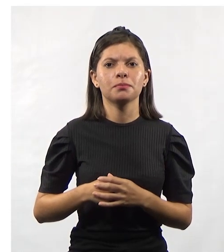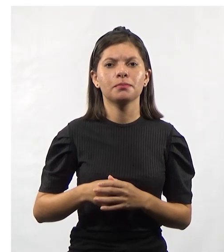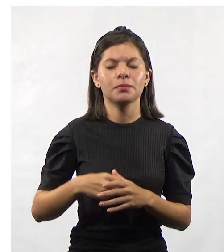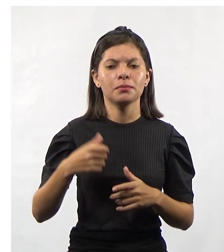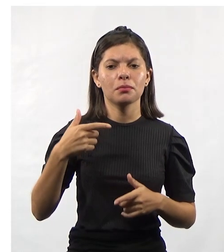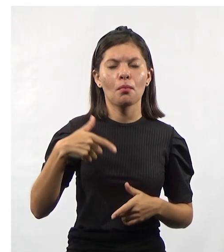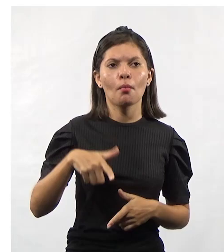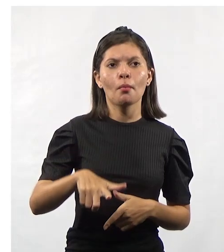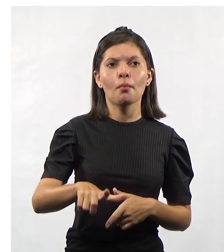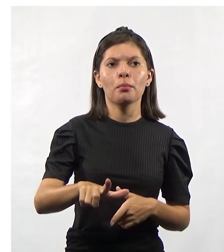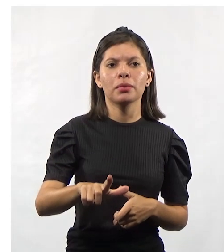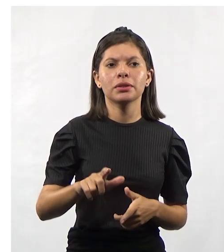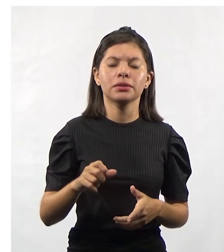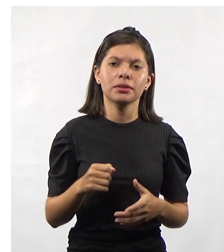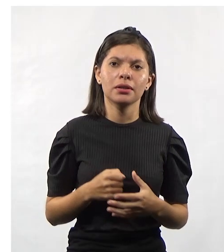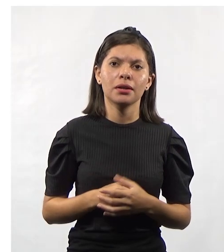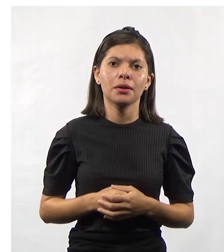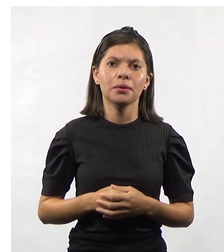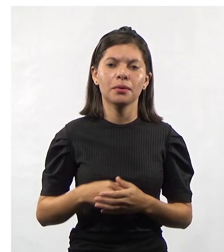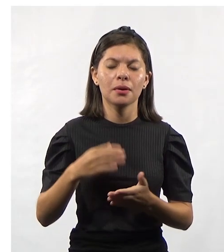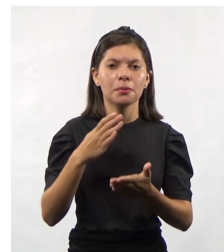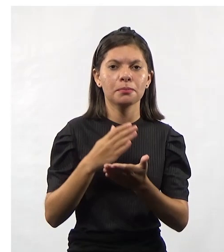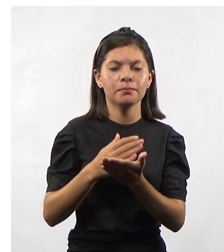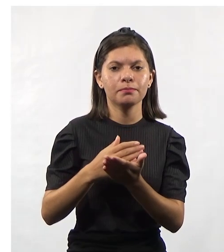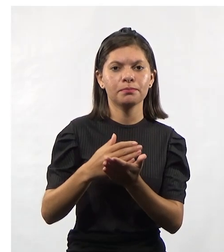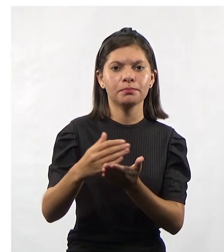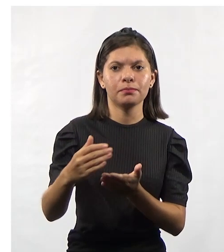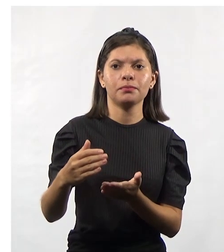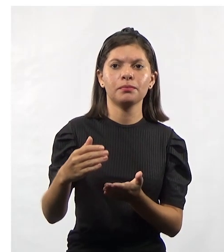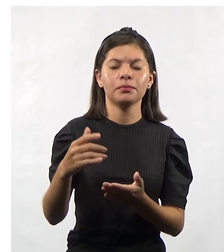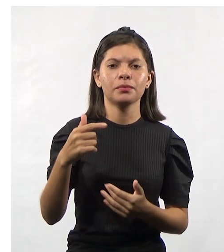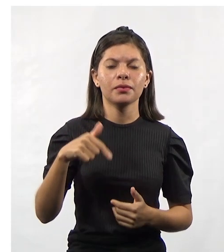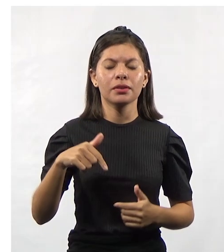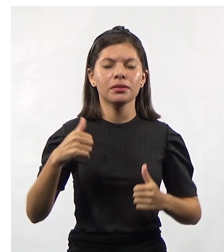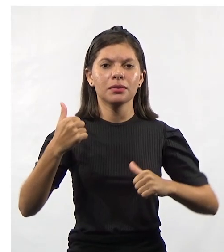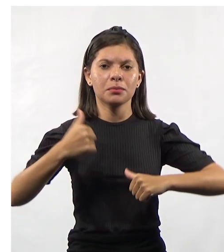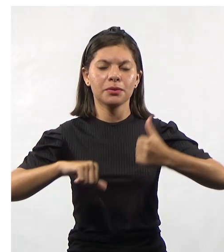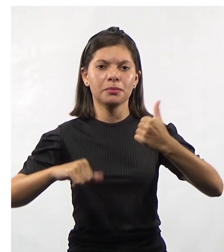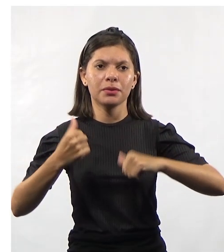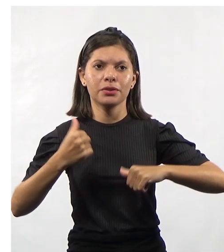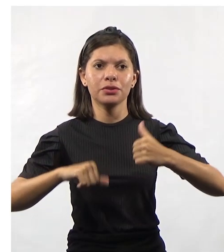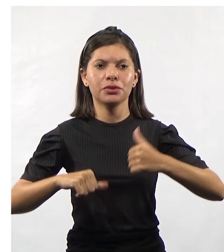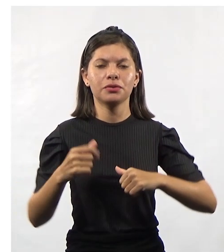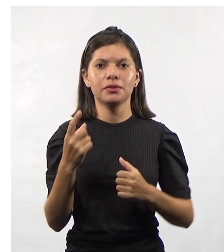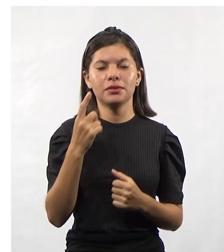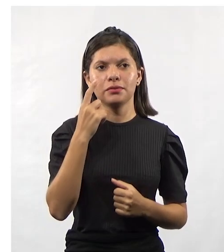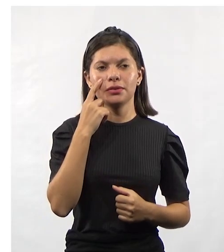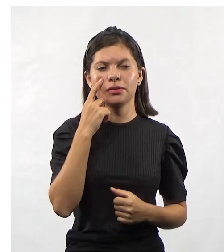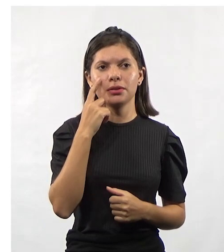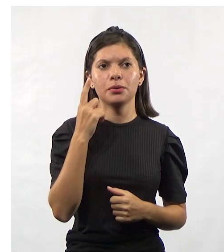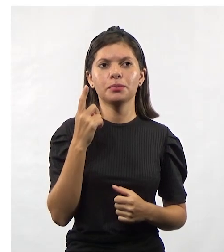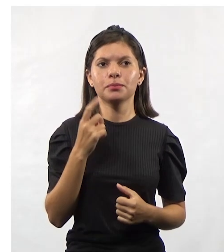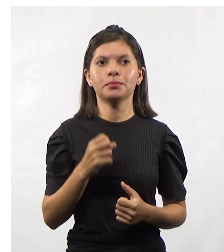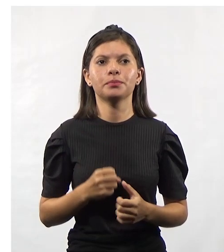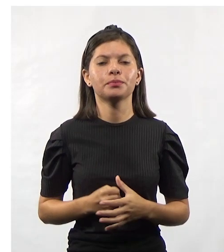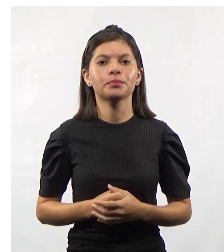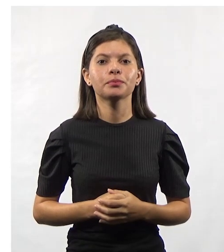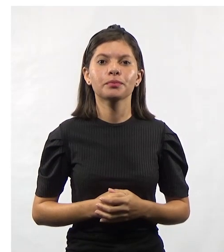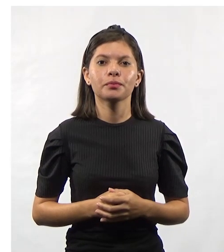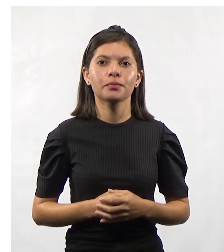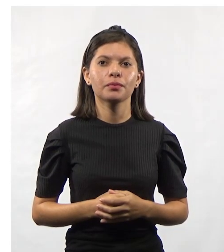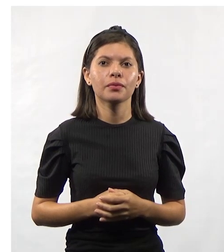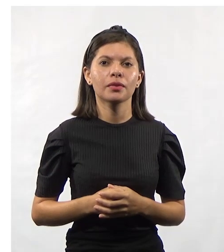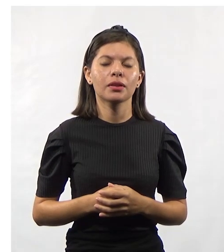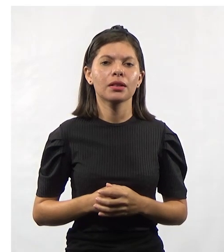da forma mais imparcial possível, né? Então, a partir dessa perspectiva, dessa visão